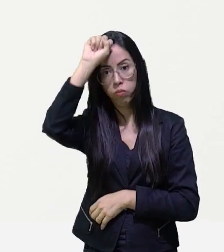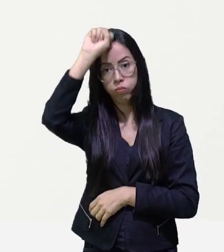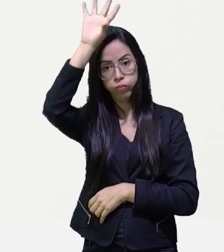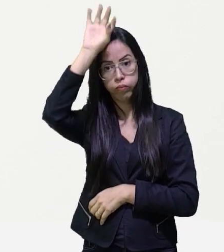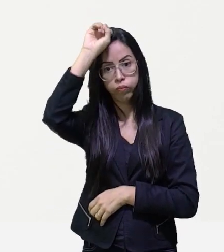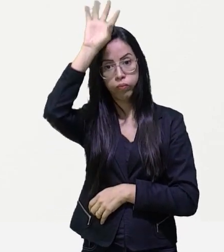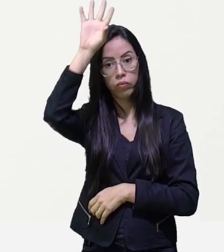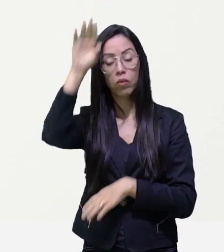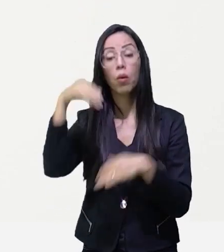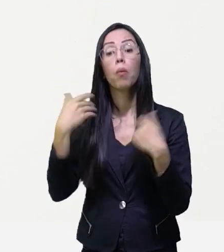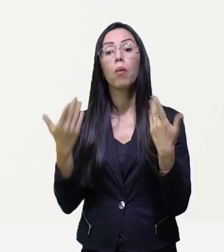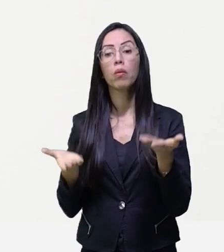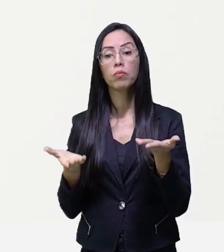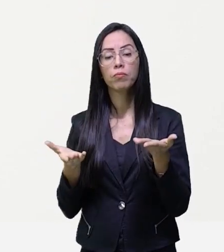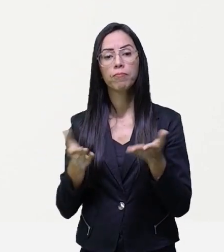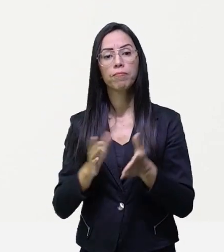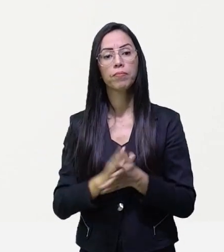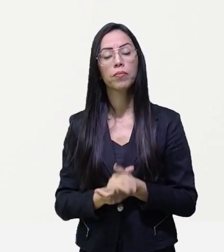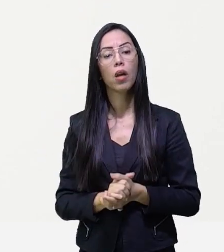a próxima questão.